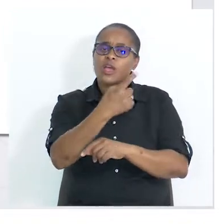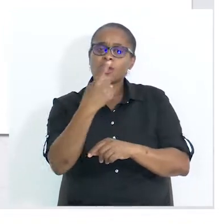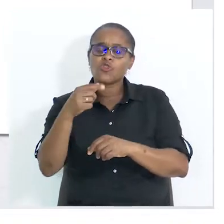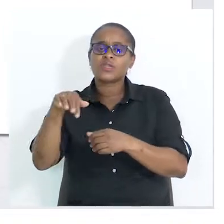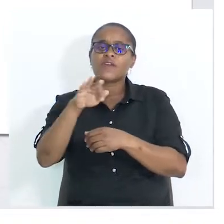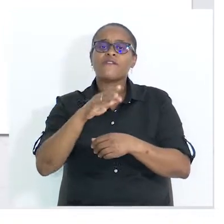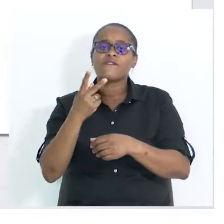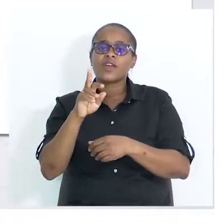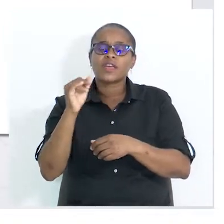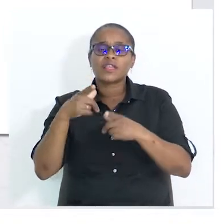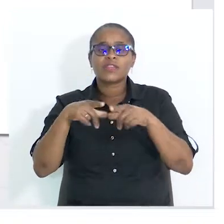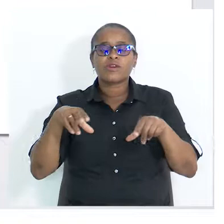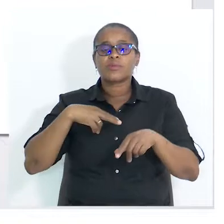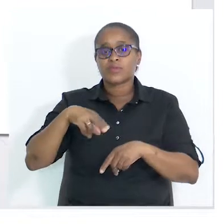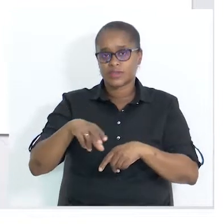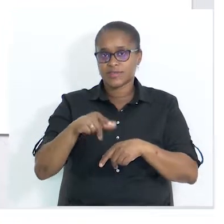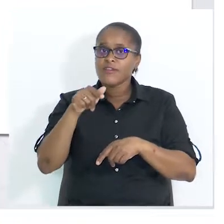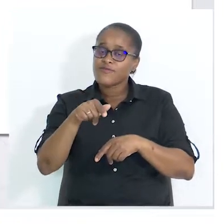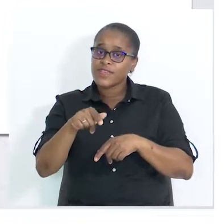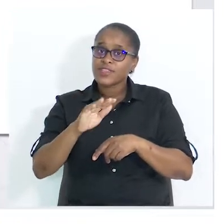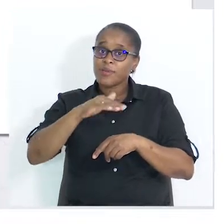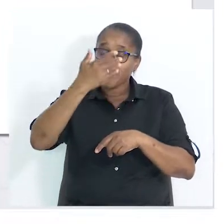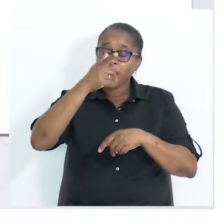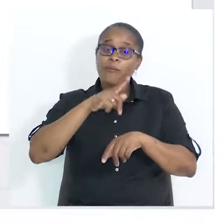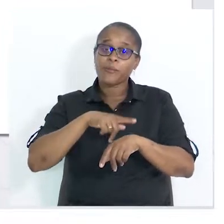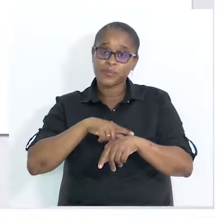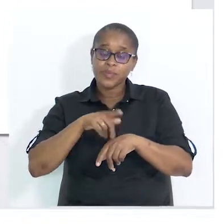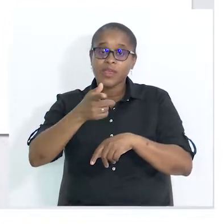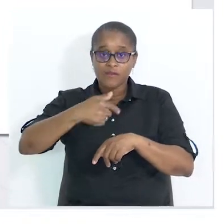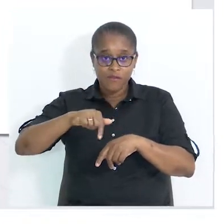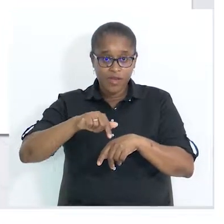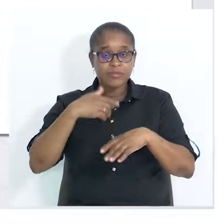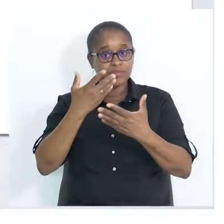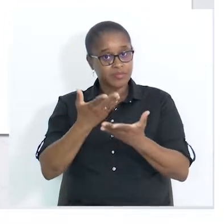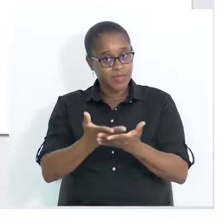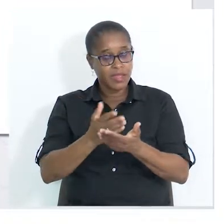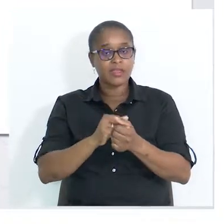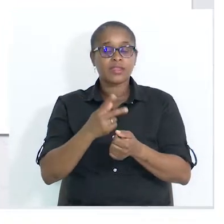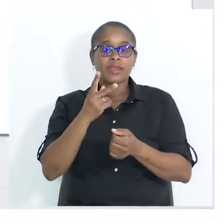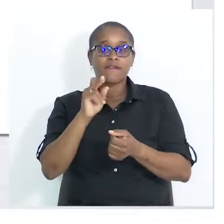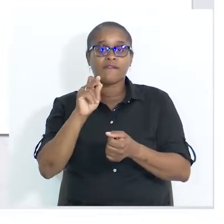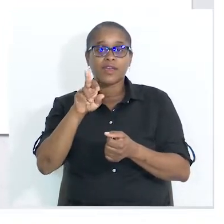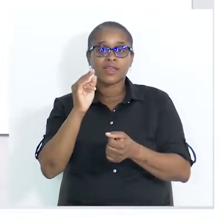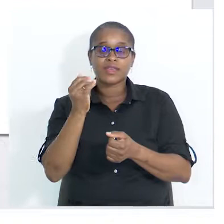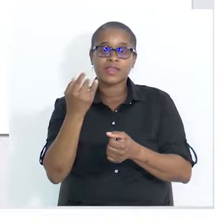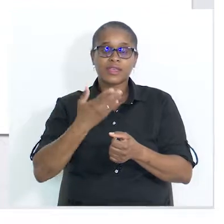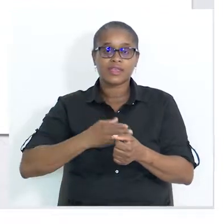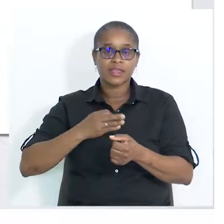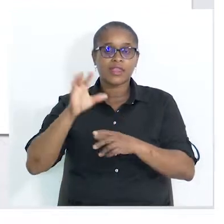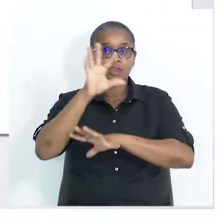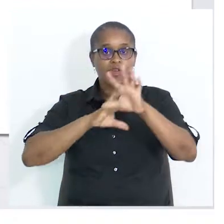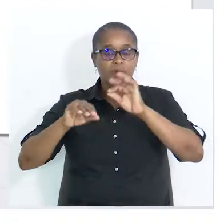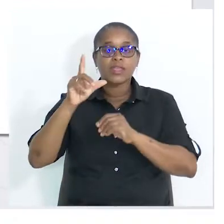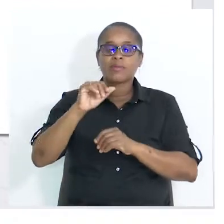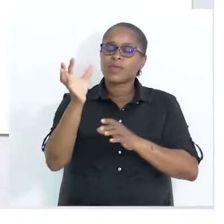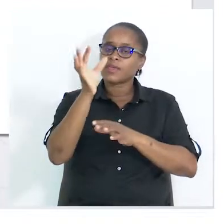das variedades da língua portuguesa. Neste primeiro momento, vamos focar na variedade europeia e a